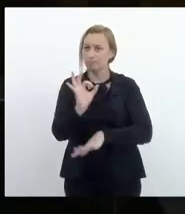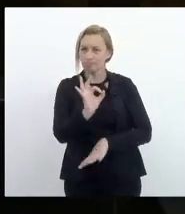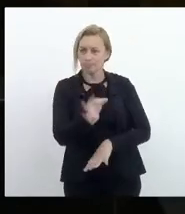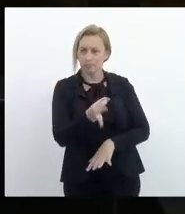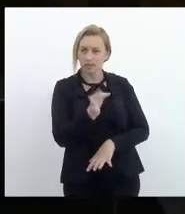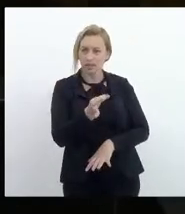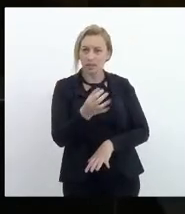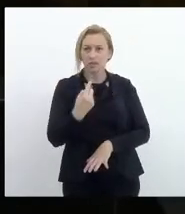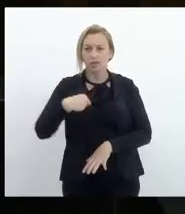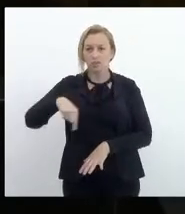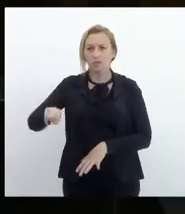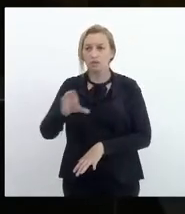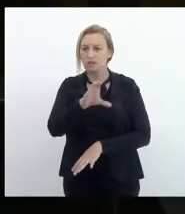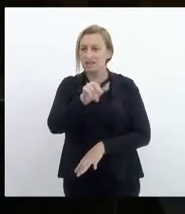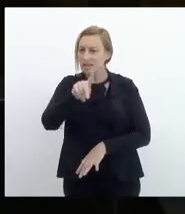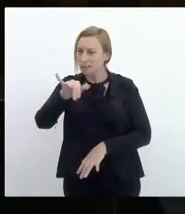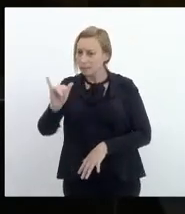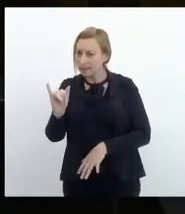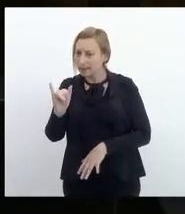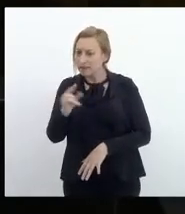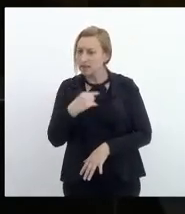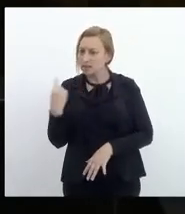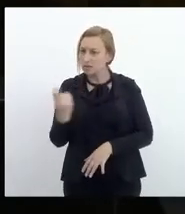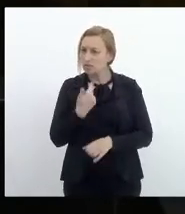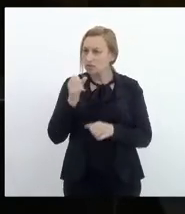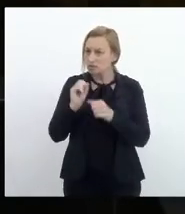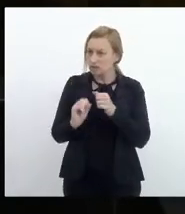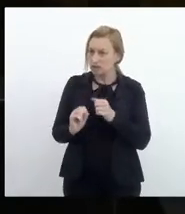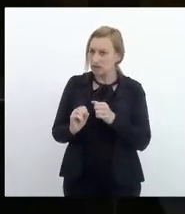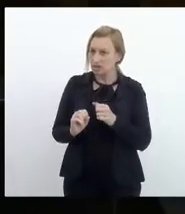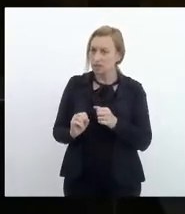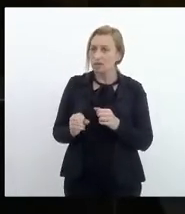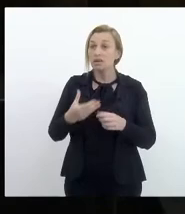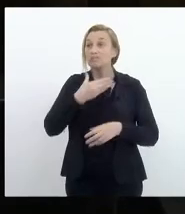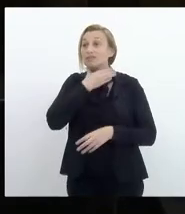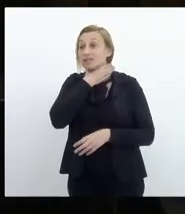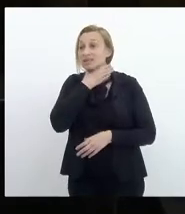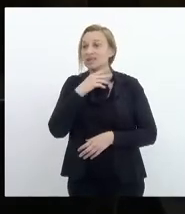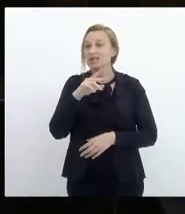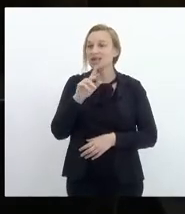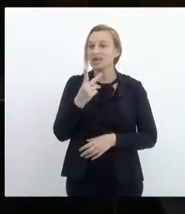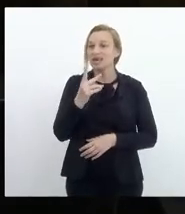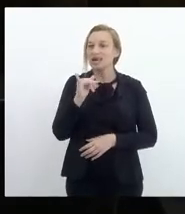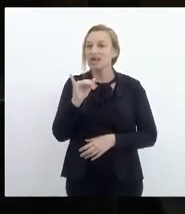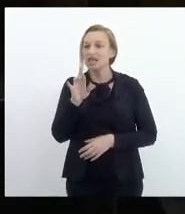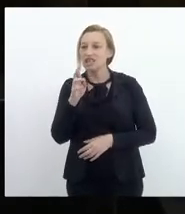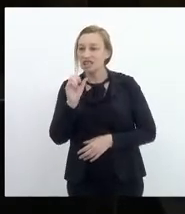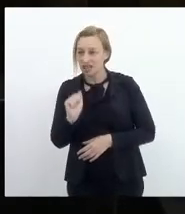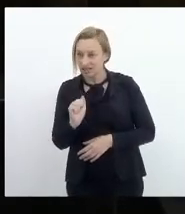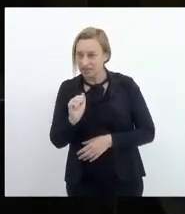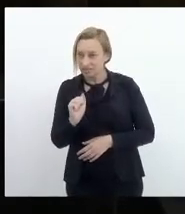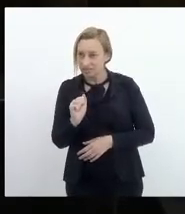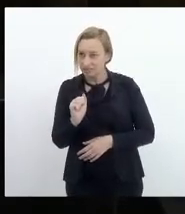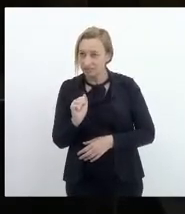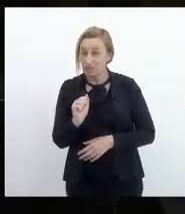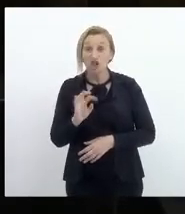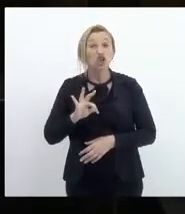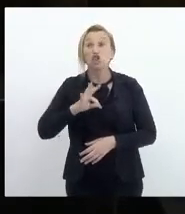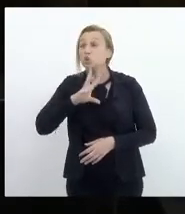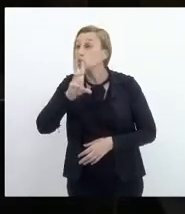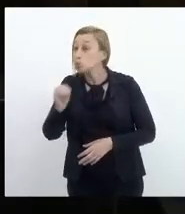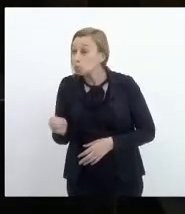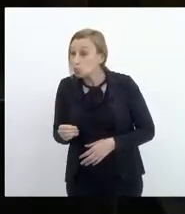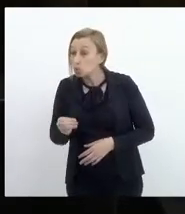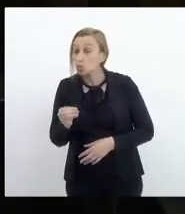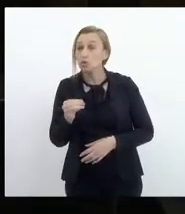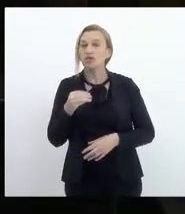de uma CPI que fizemos sobre a crise hídrica Ah e tudo